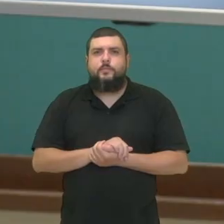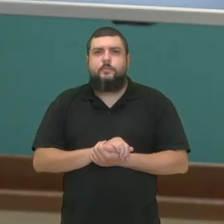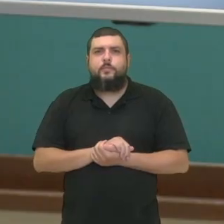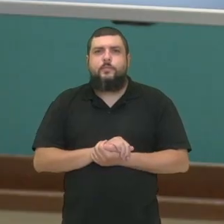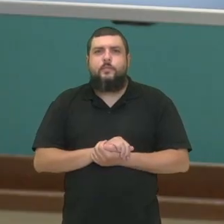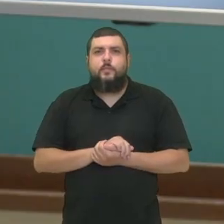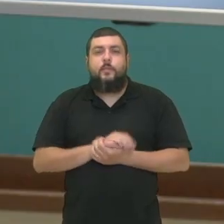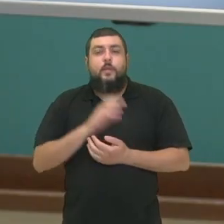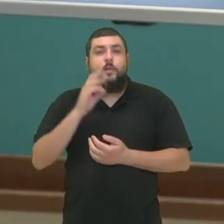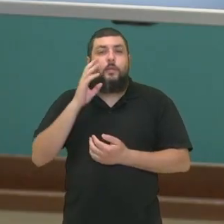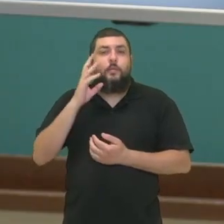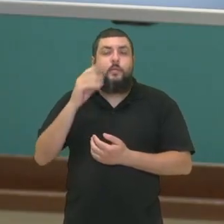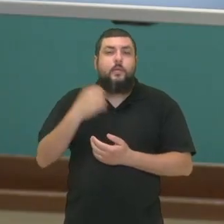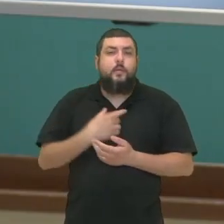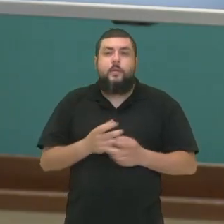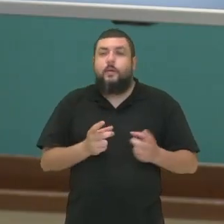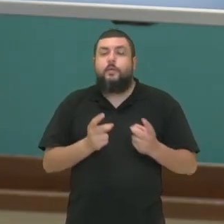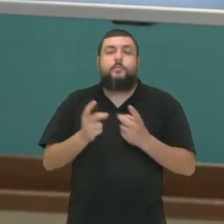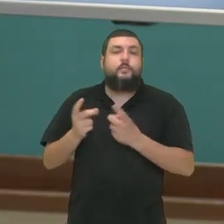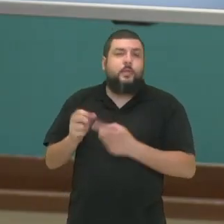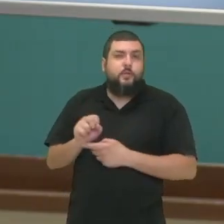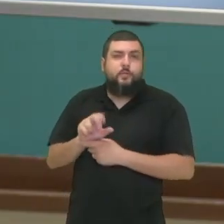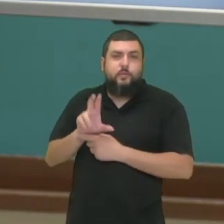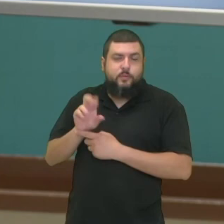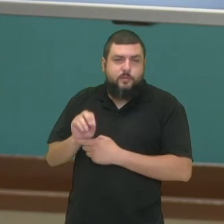o suquinho de uva aí, olha o suquinho de uva aí.